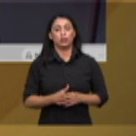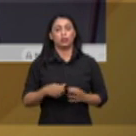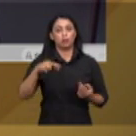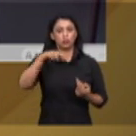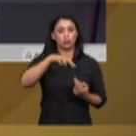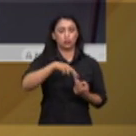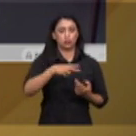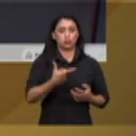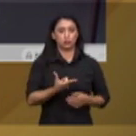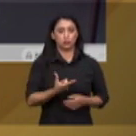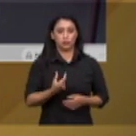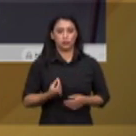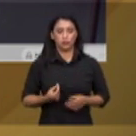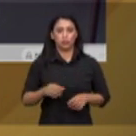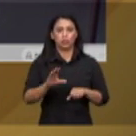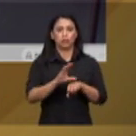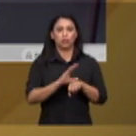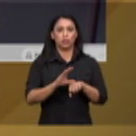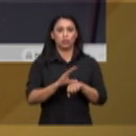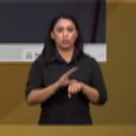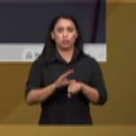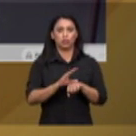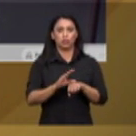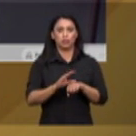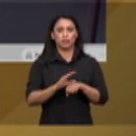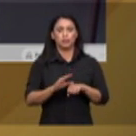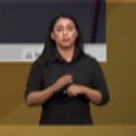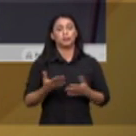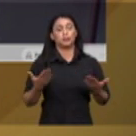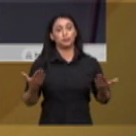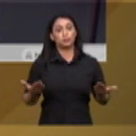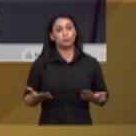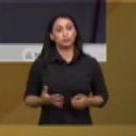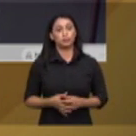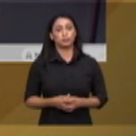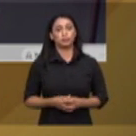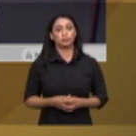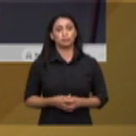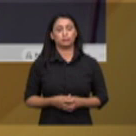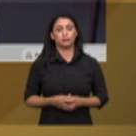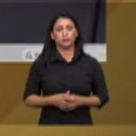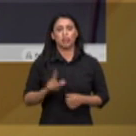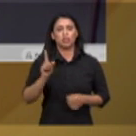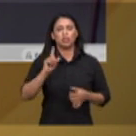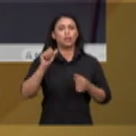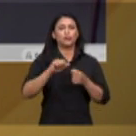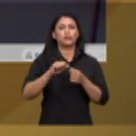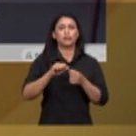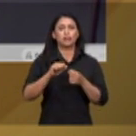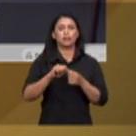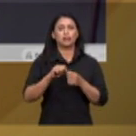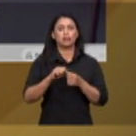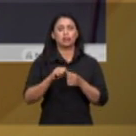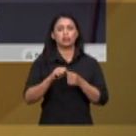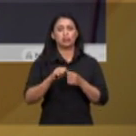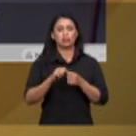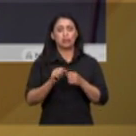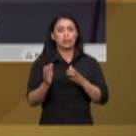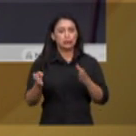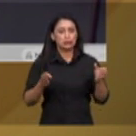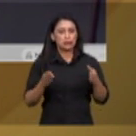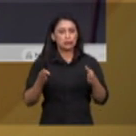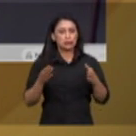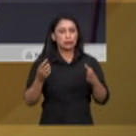inciso 20 da Constituição, seja para não criar brechas e de alguma maneira